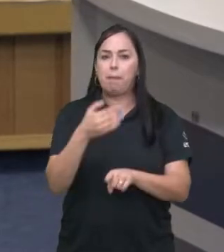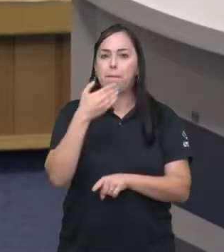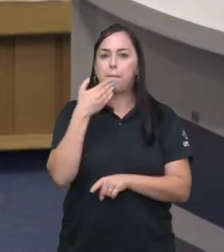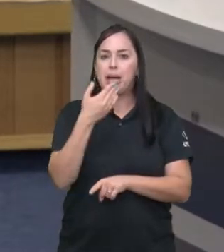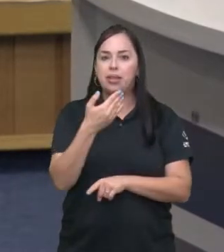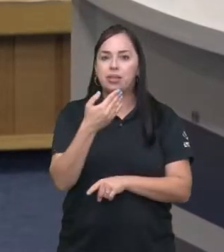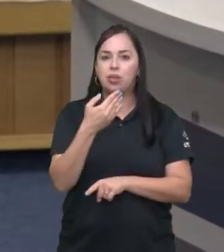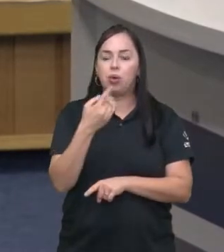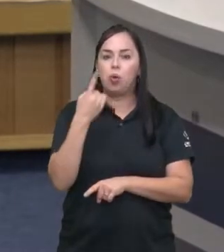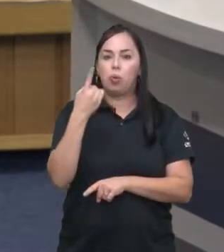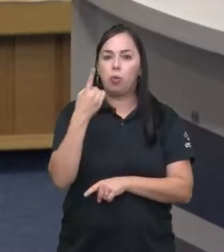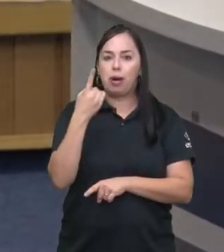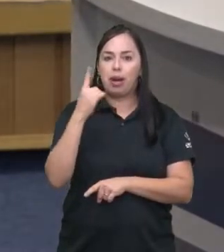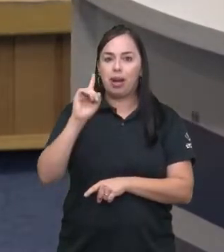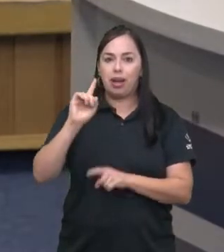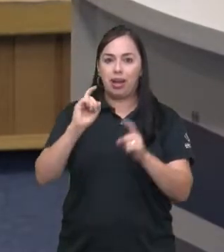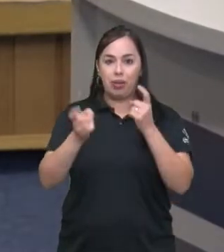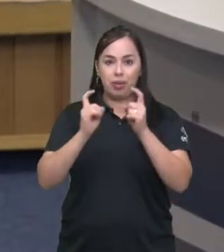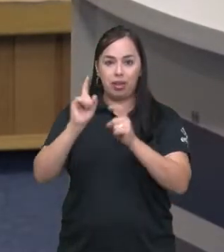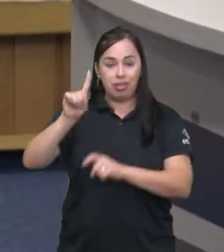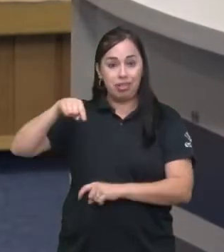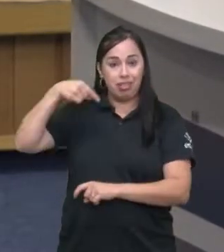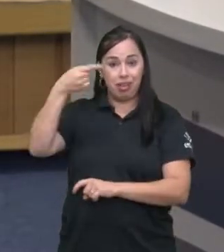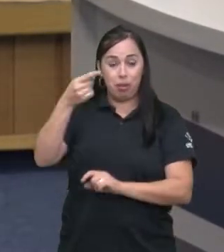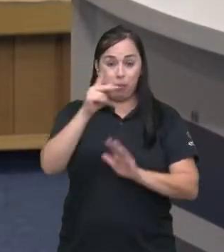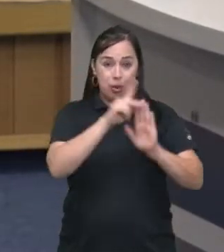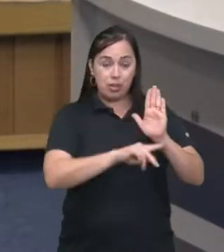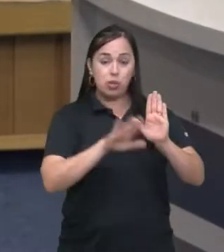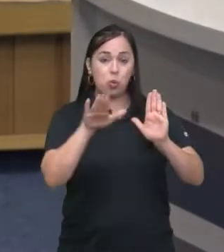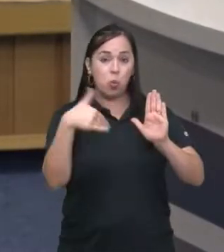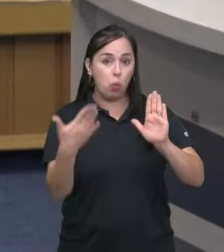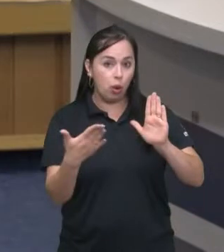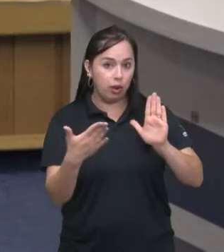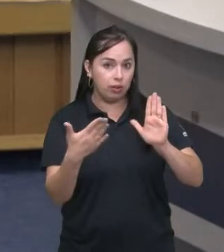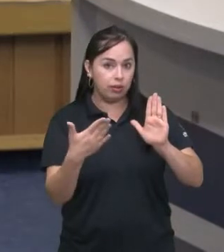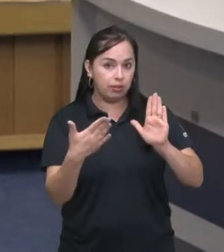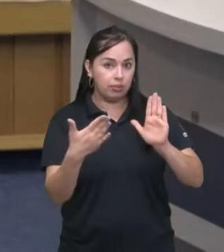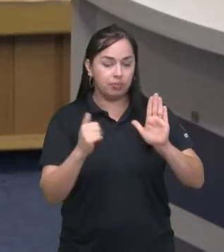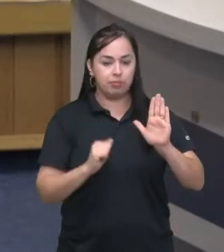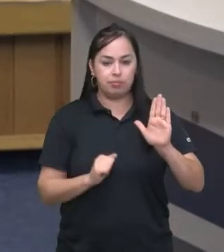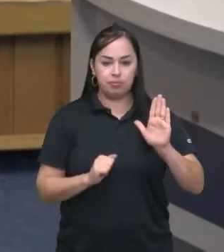adiamento por uma sessão dos seguintes processos, senhor presidente.